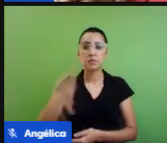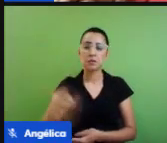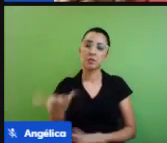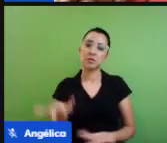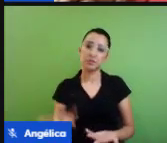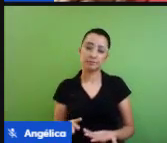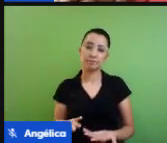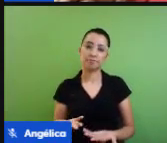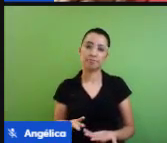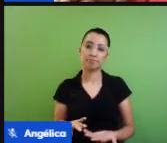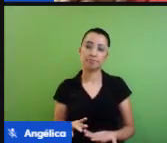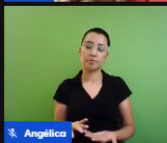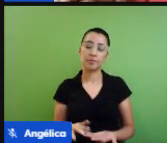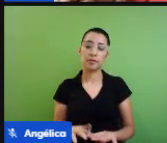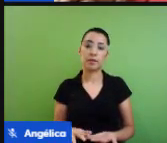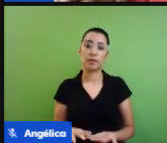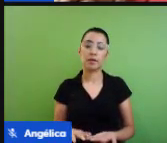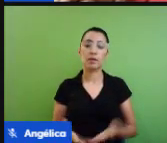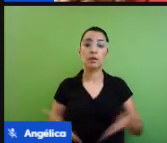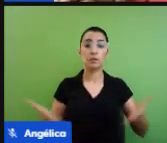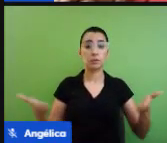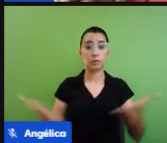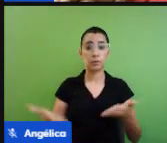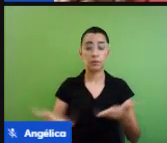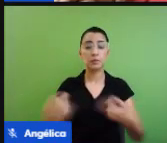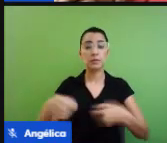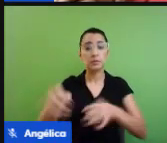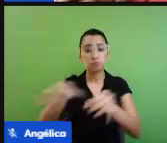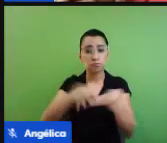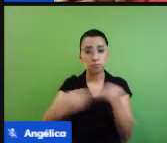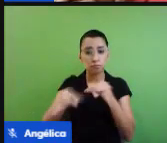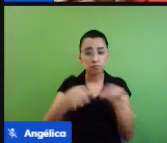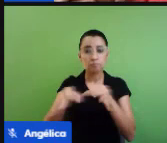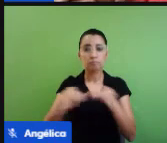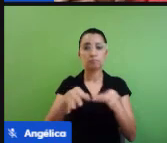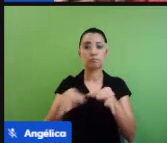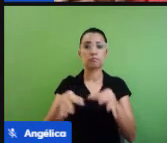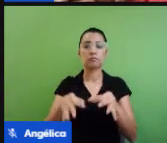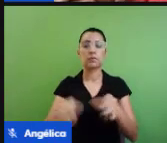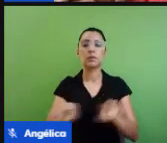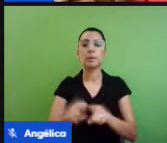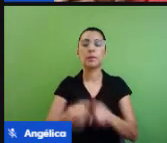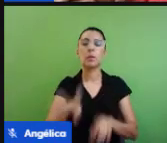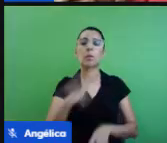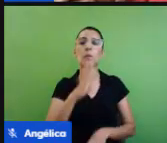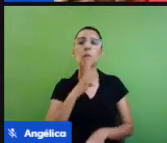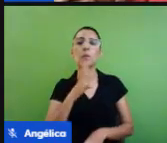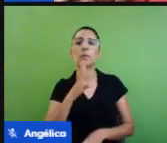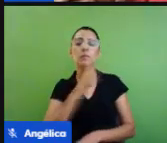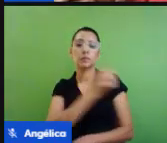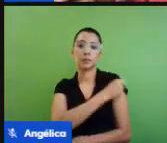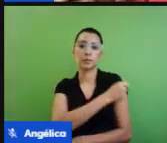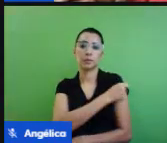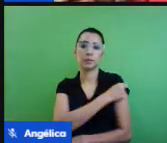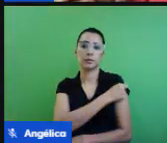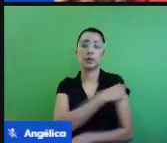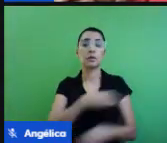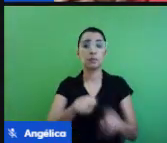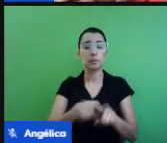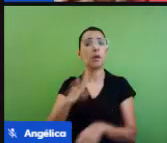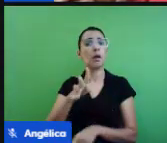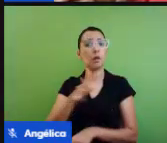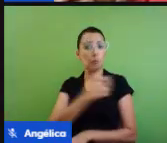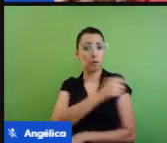Nós estamos numa fase de se organizar, né, e de conhecer o nosso aluno e do aluno nos